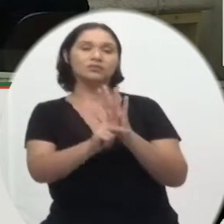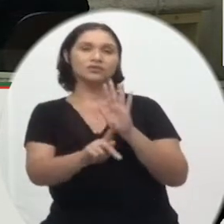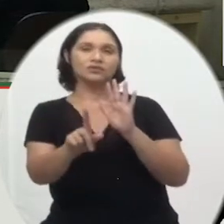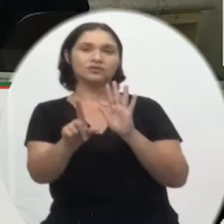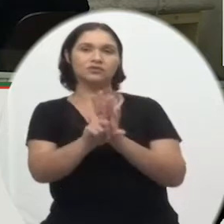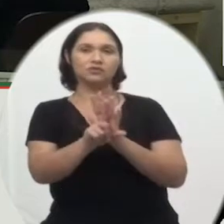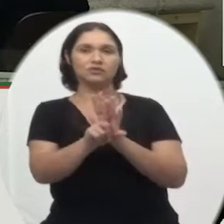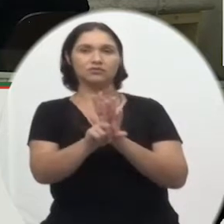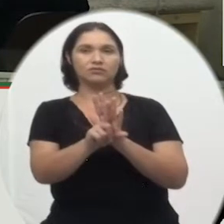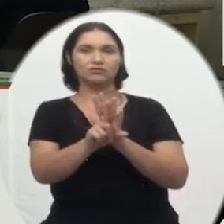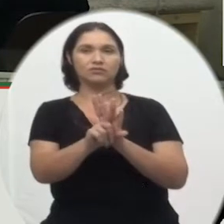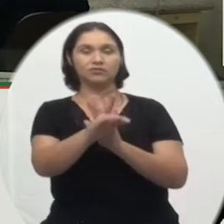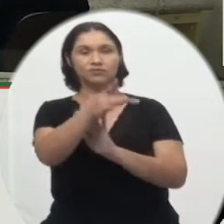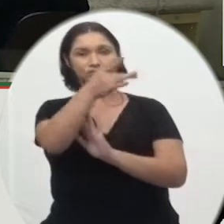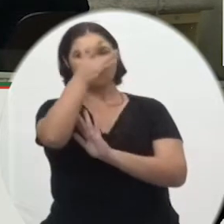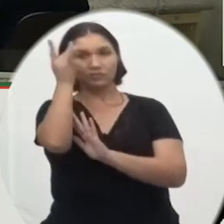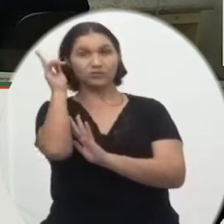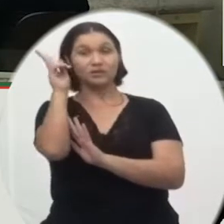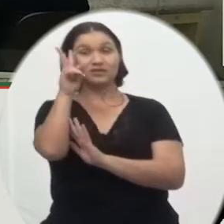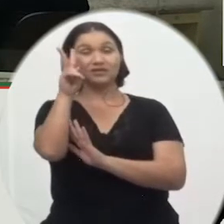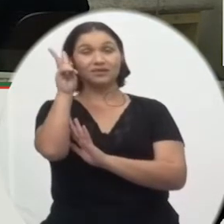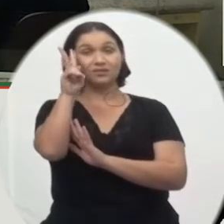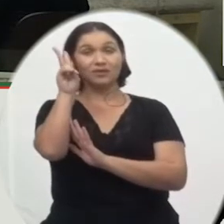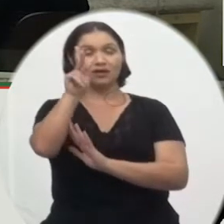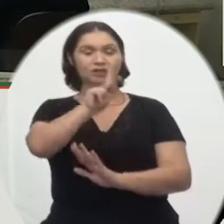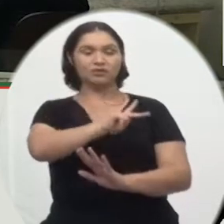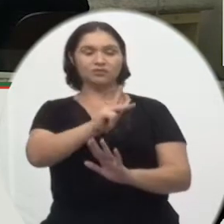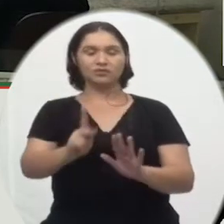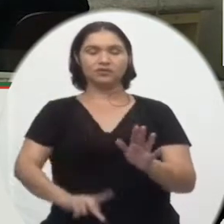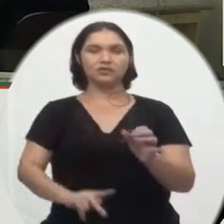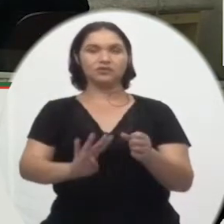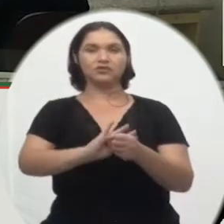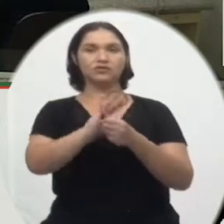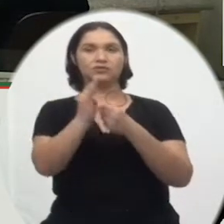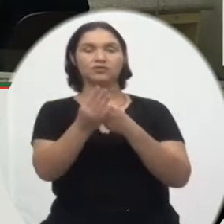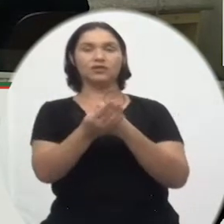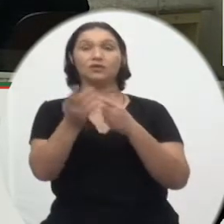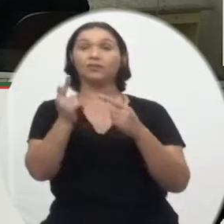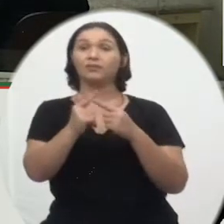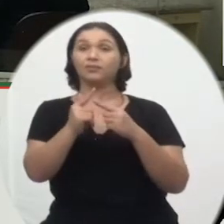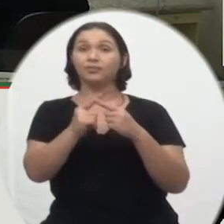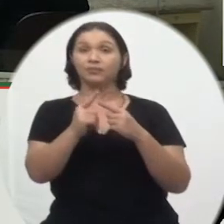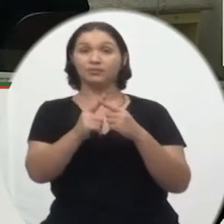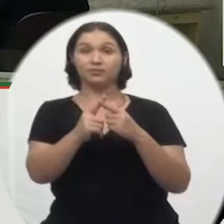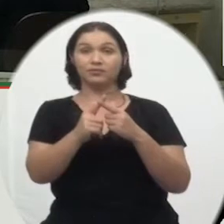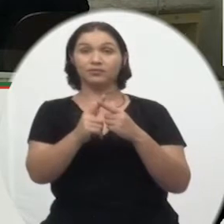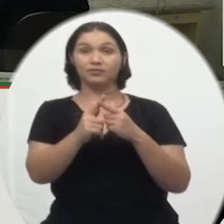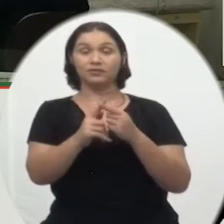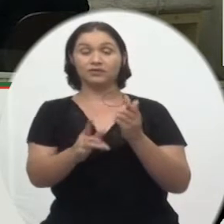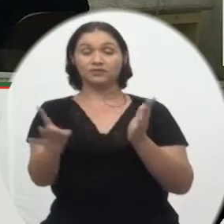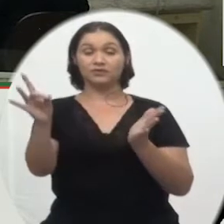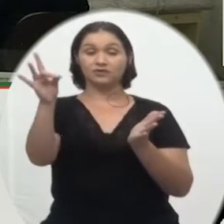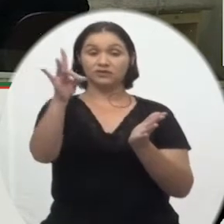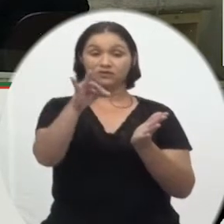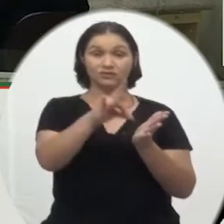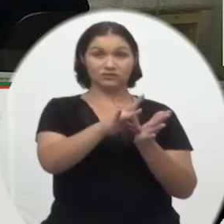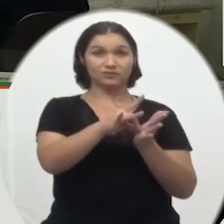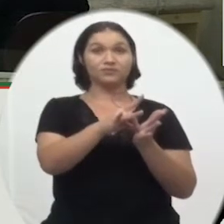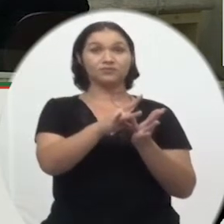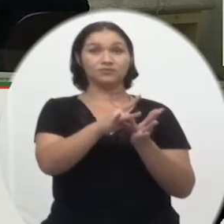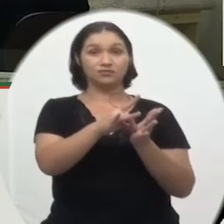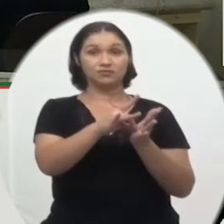de alguém lembrar deles, né? Que é um dia que vai... que vai para o calendário do município, lembrando, não é